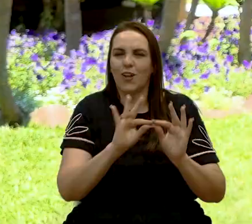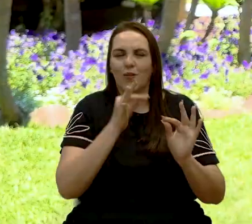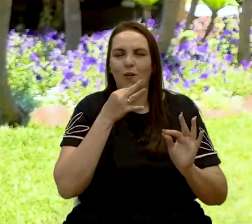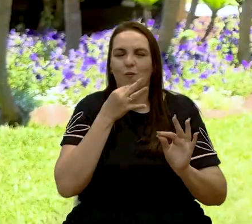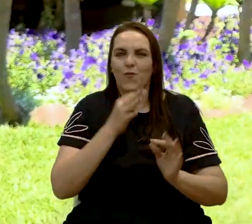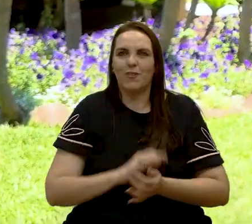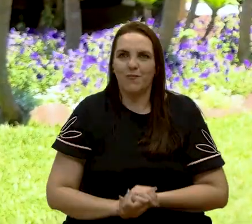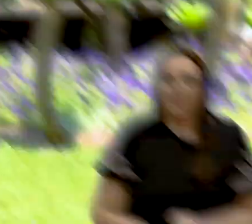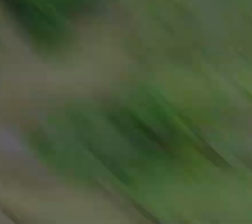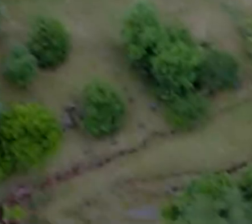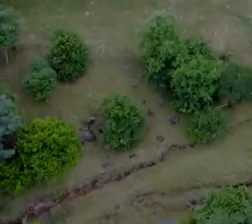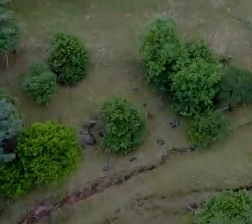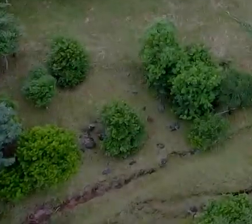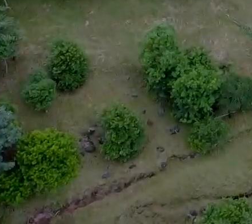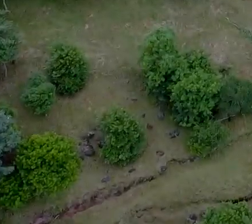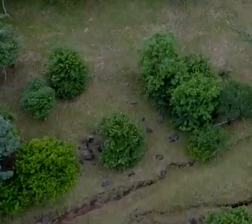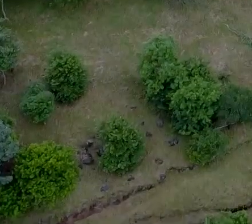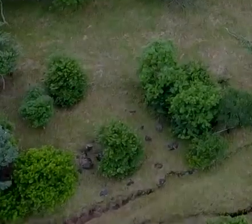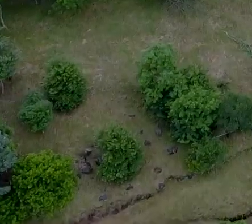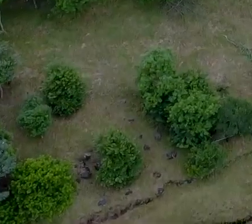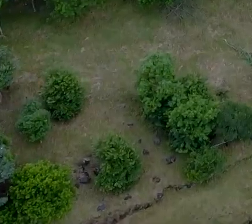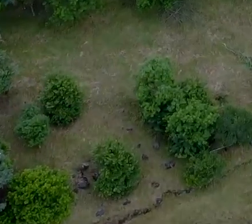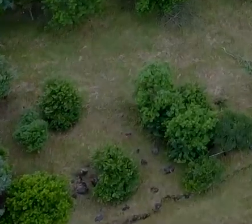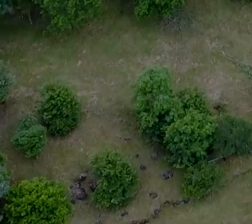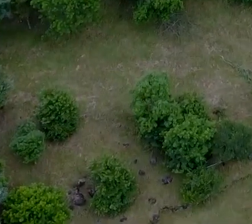Festa Nacional da Uva.